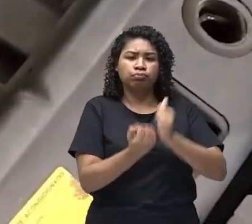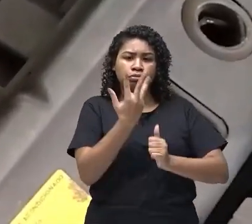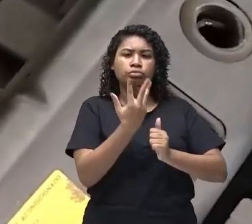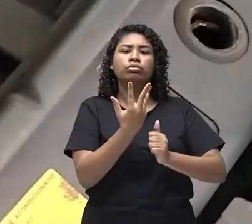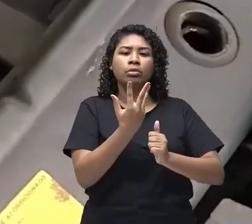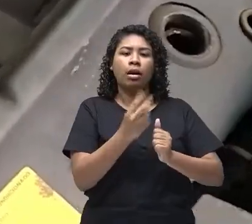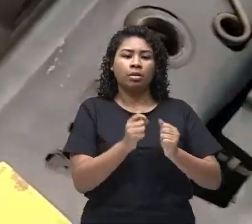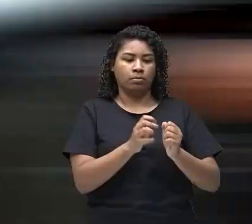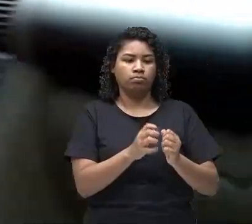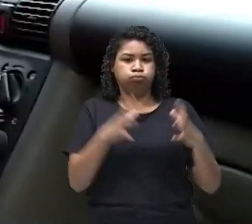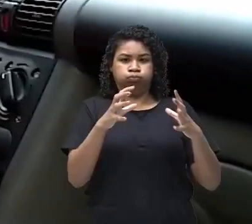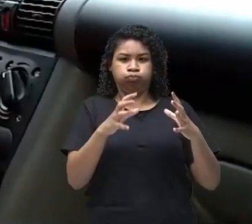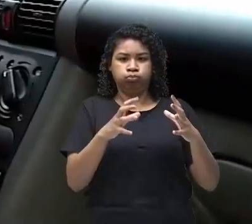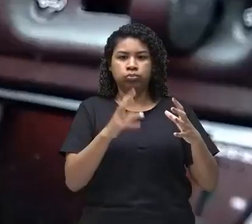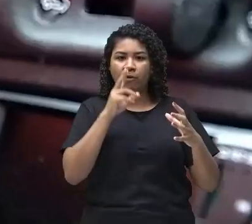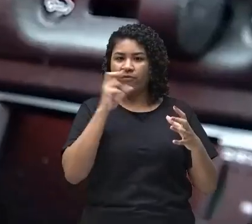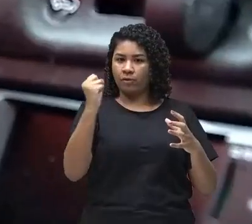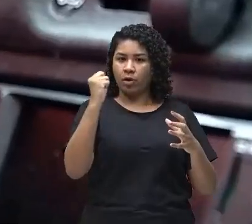violentamente